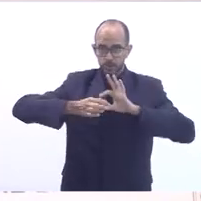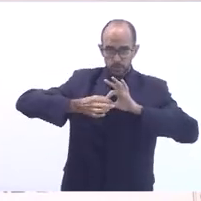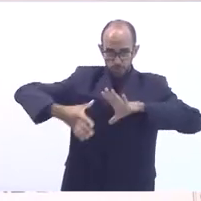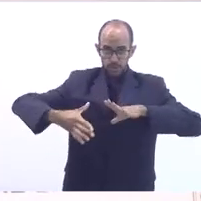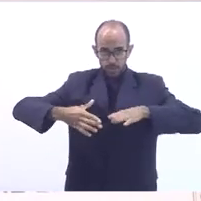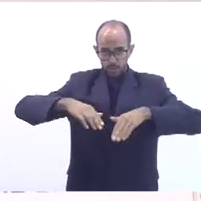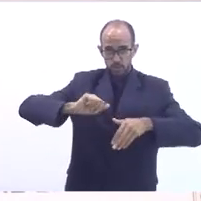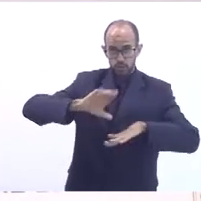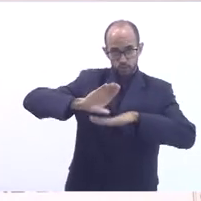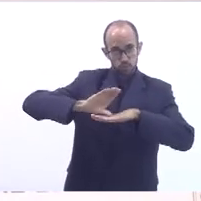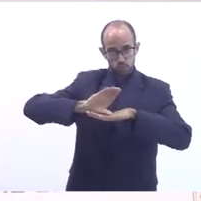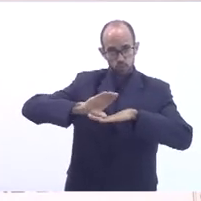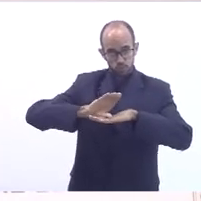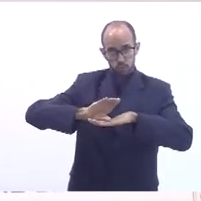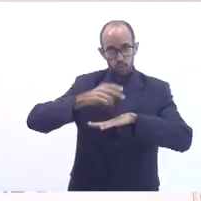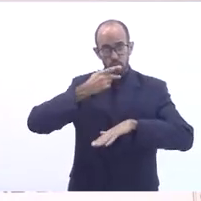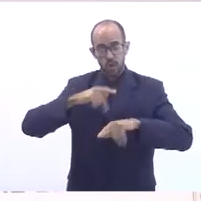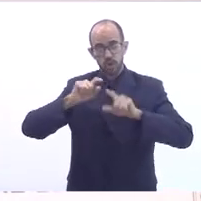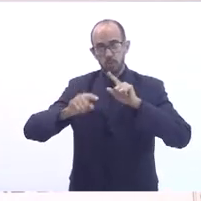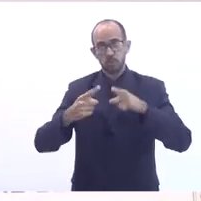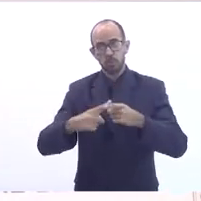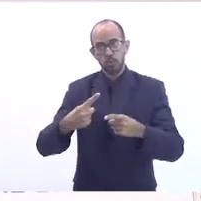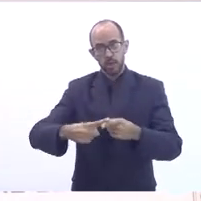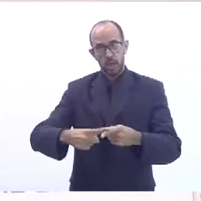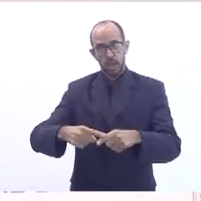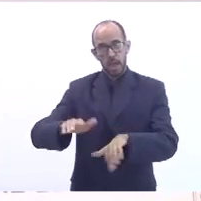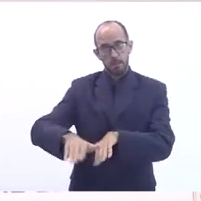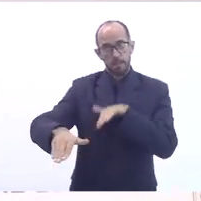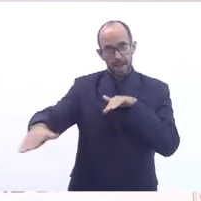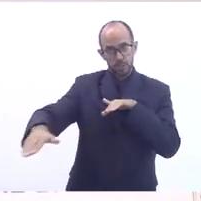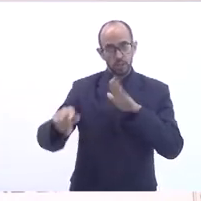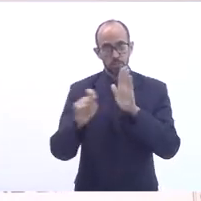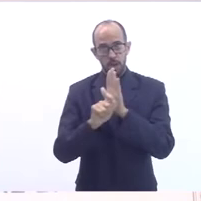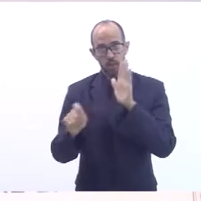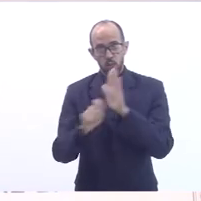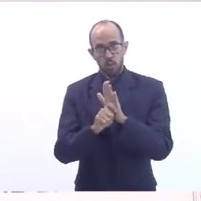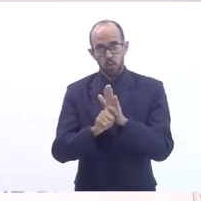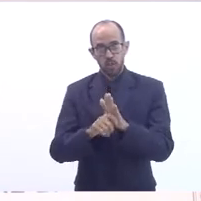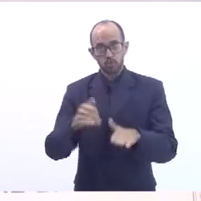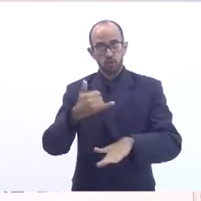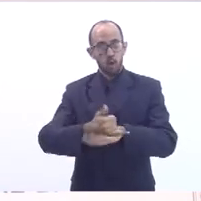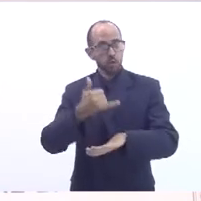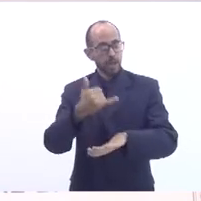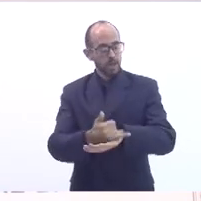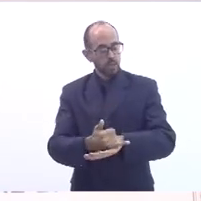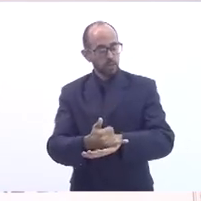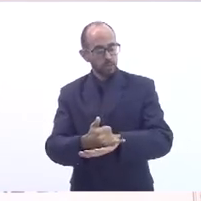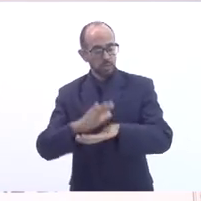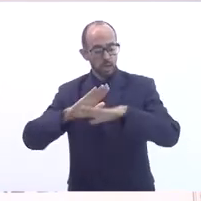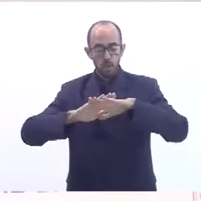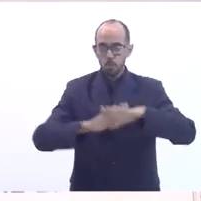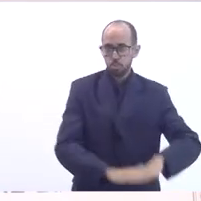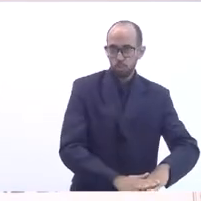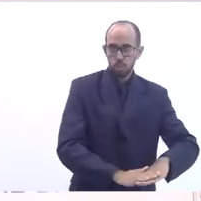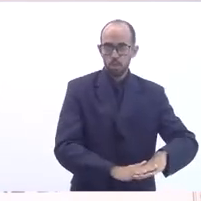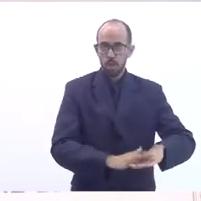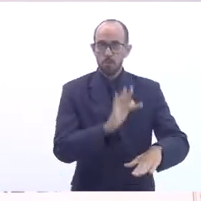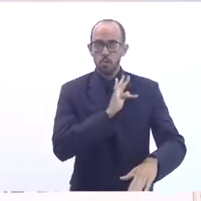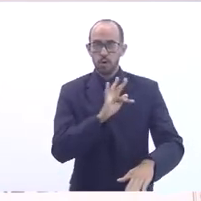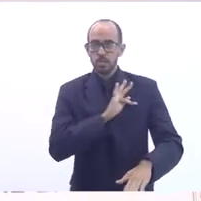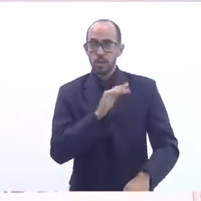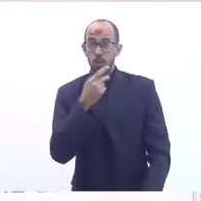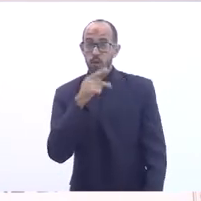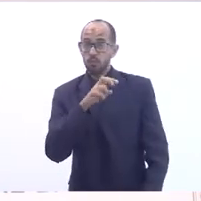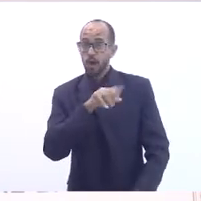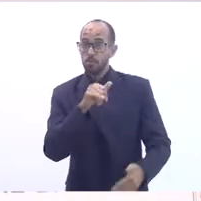constitucionais eu tô falando isso porque a marcha da maconha de volta redonda está sendo reprimida pela polícia tá dizendo que vai proibir